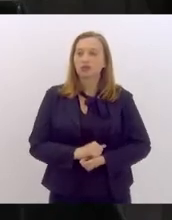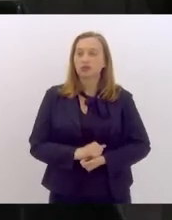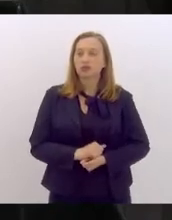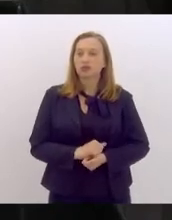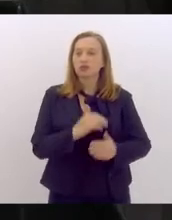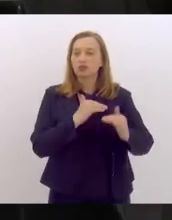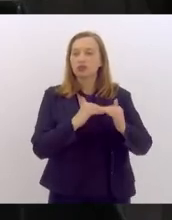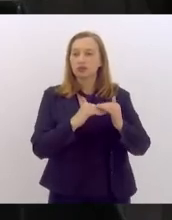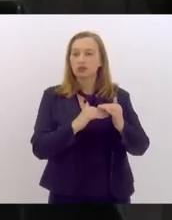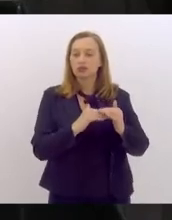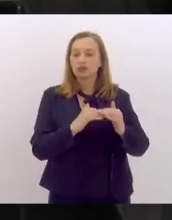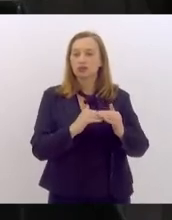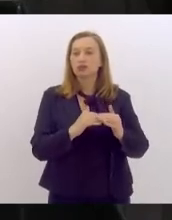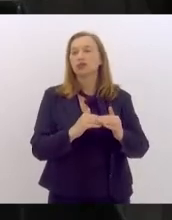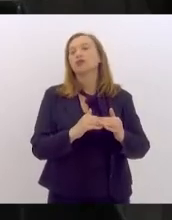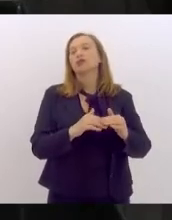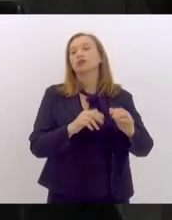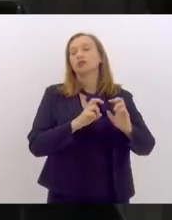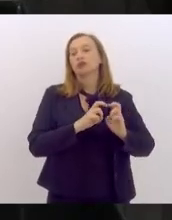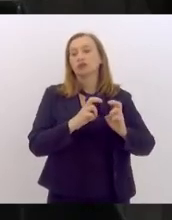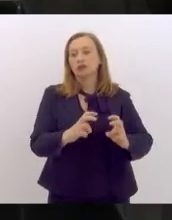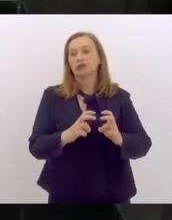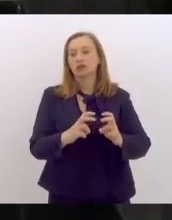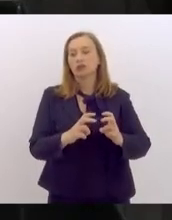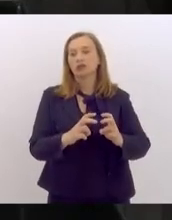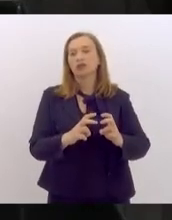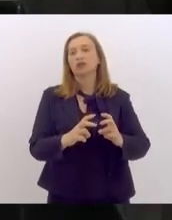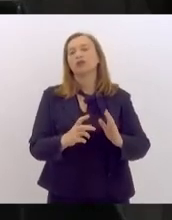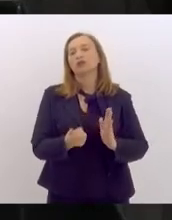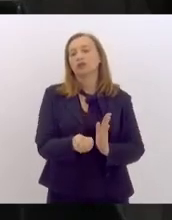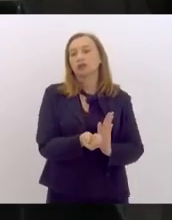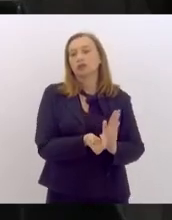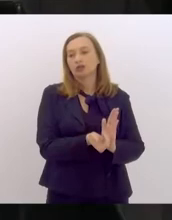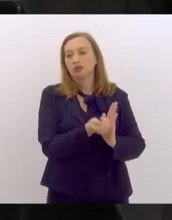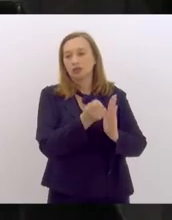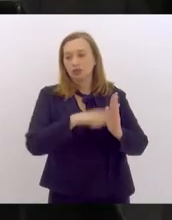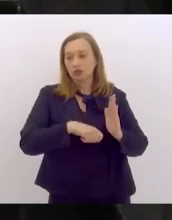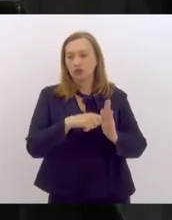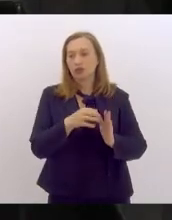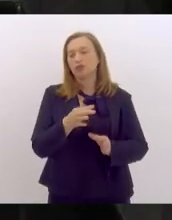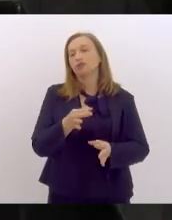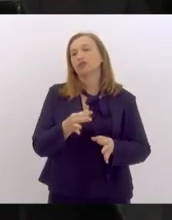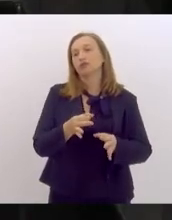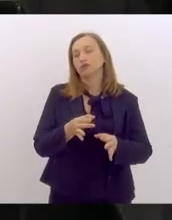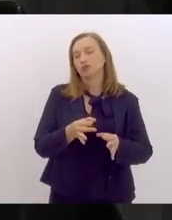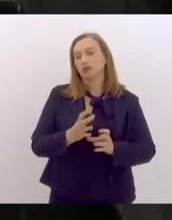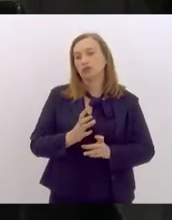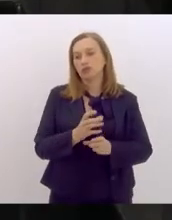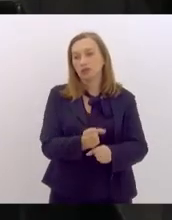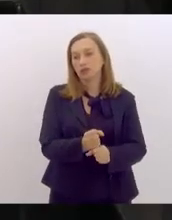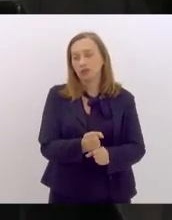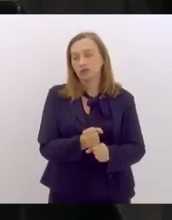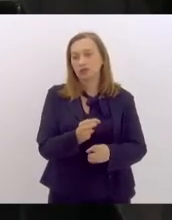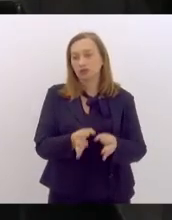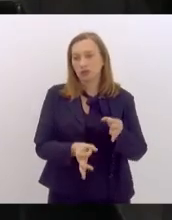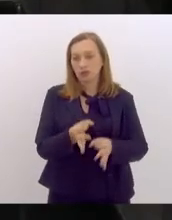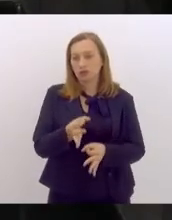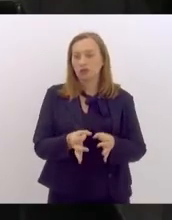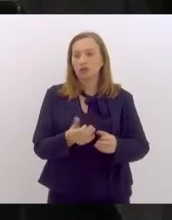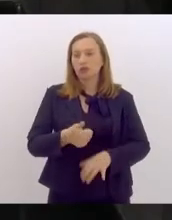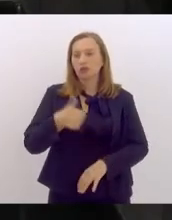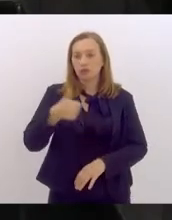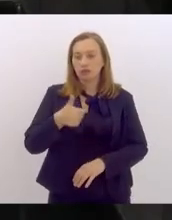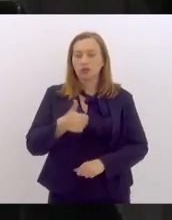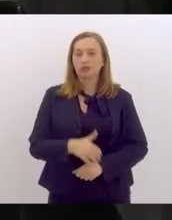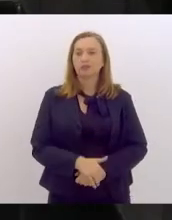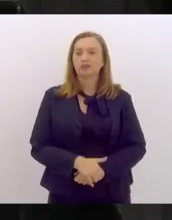SuperVia o Tribunal de Contas a agetransp ao Instituto Rio Metrópole o Ministério Público primeiro